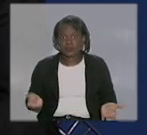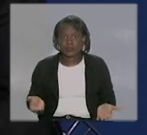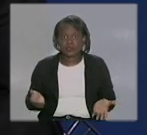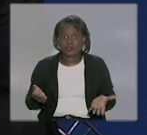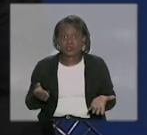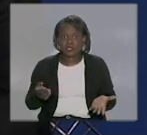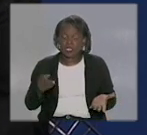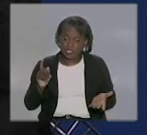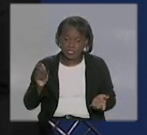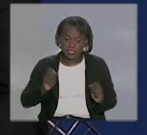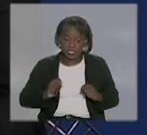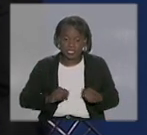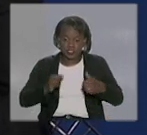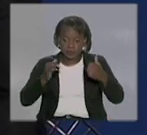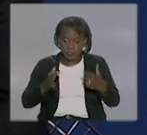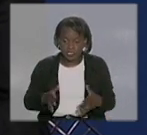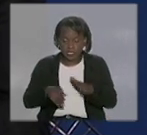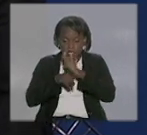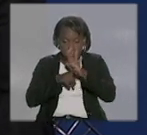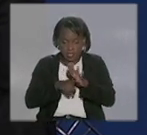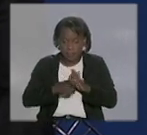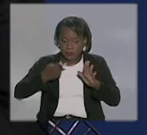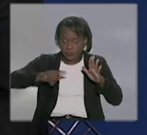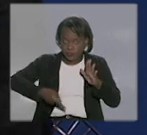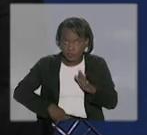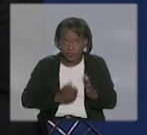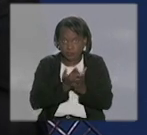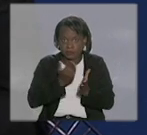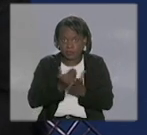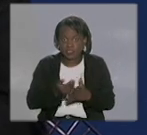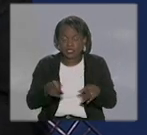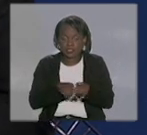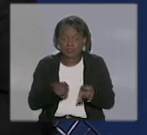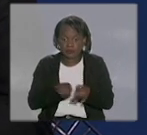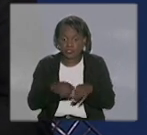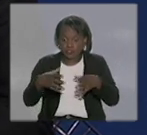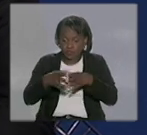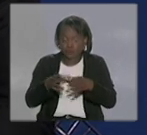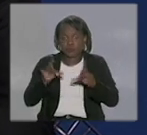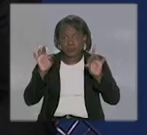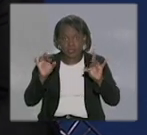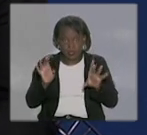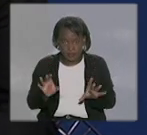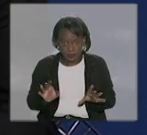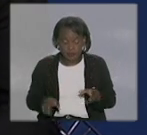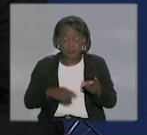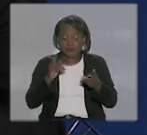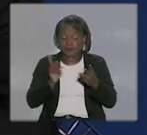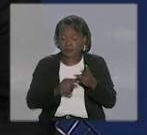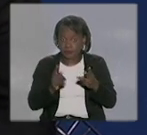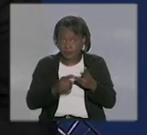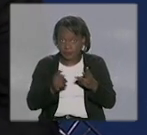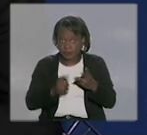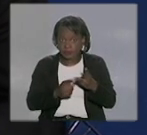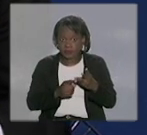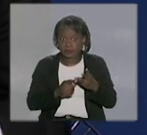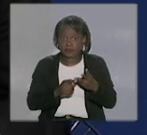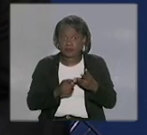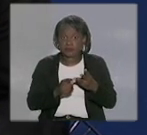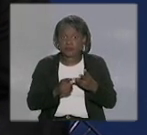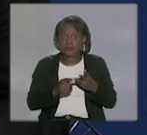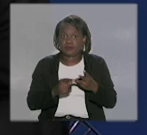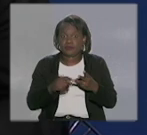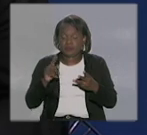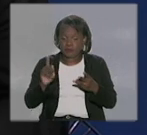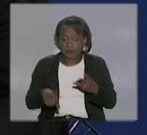investimento que justifique uma análise mais aprofundada e de uma organização que é especialista no tema. Nossa terceira frente